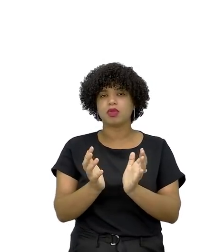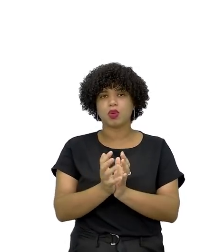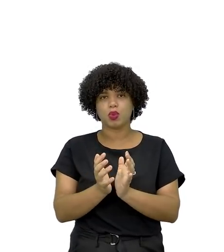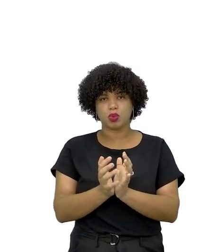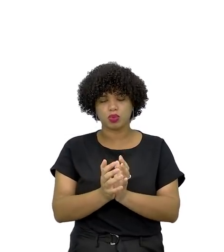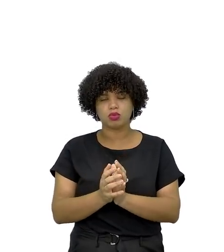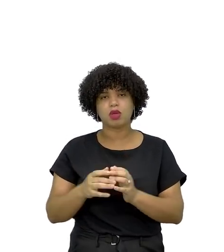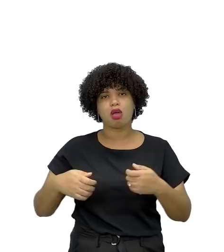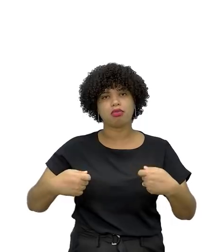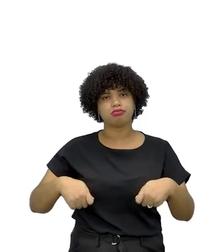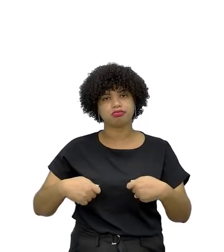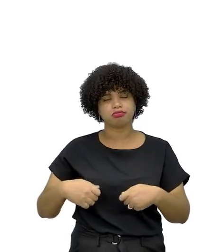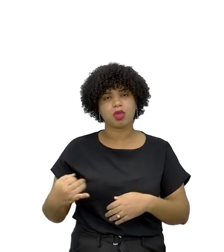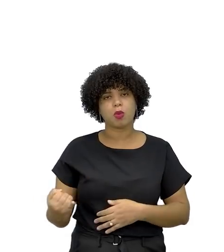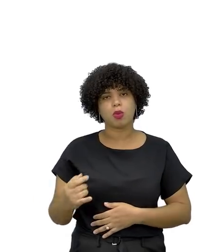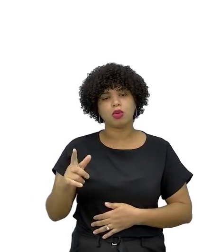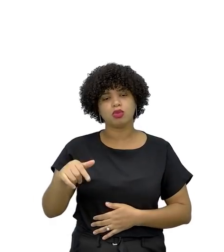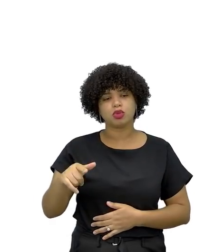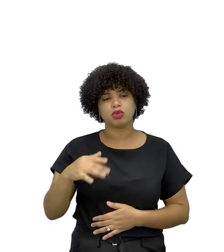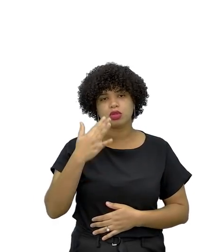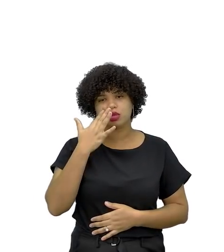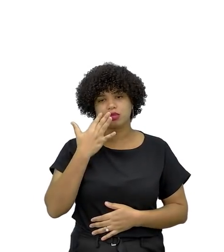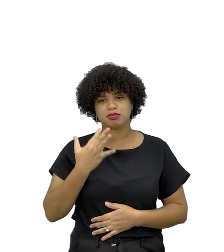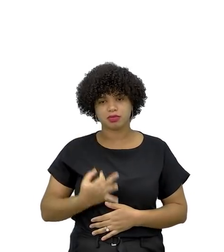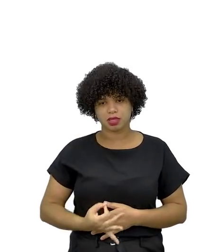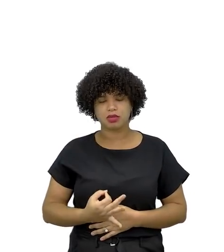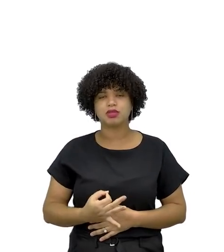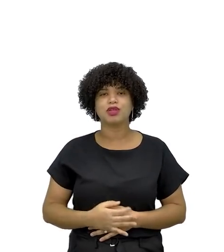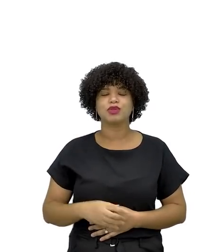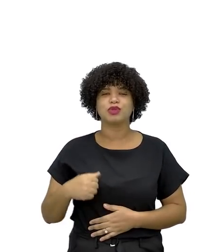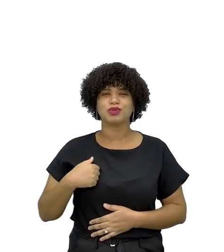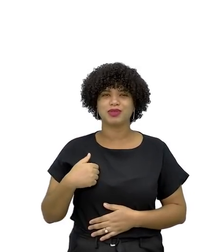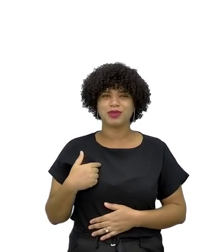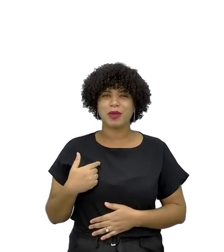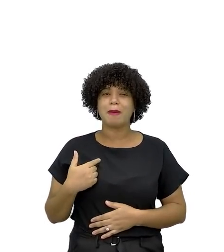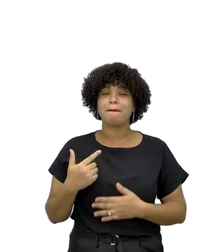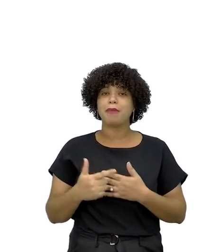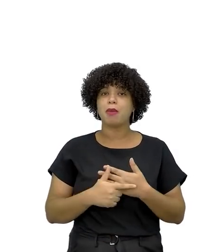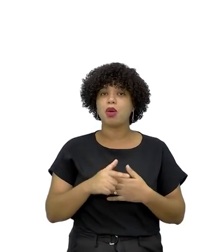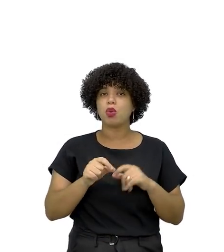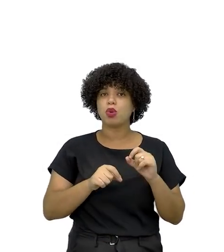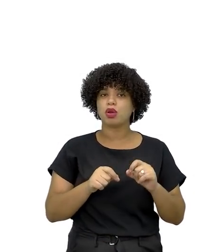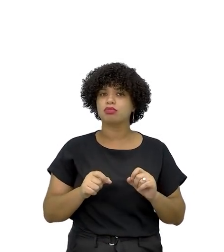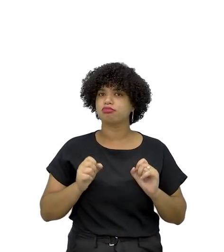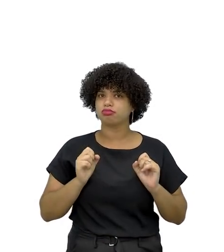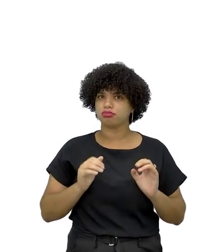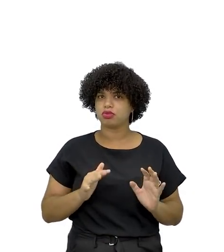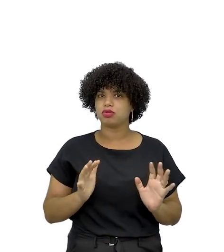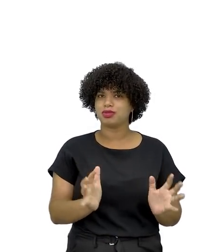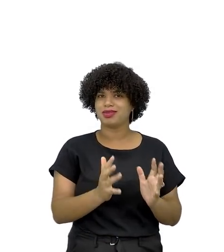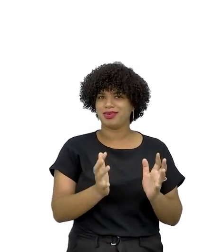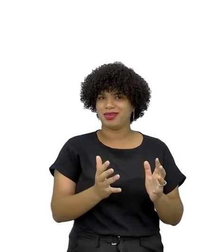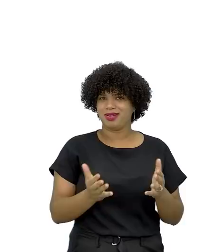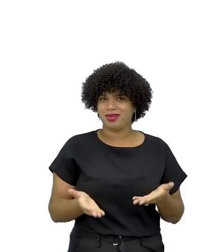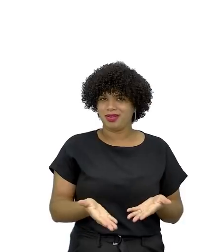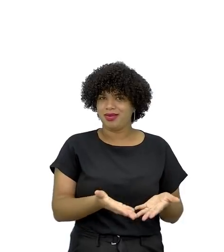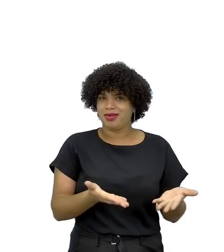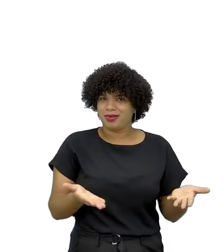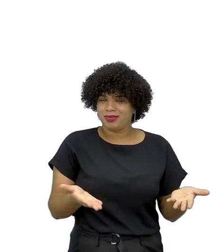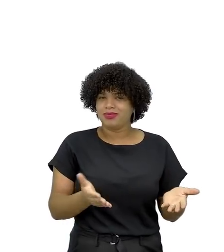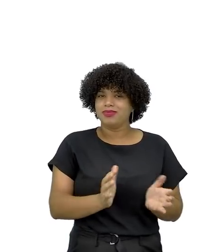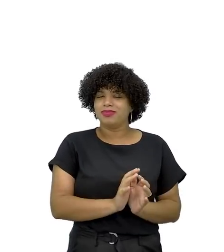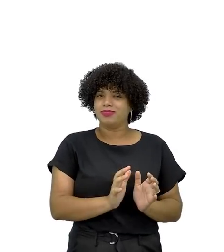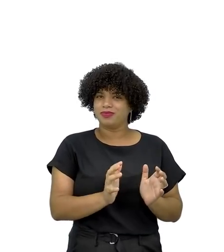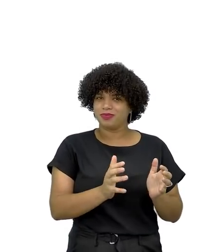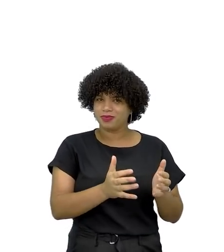sempre ouvindo o outro, e aí sempre o nosso papel é importante quando eu trabalho em grupos. Nós falamos bastante de